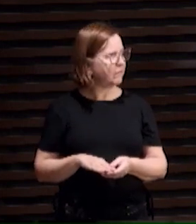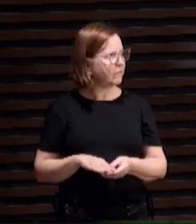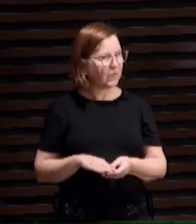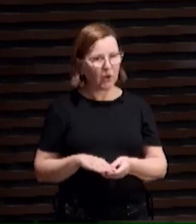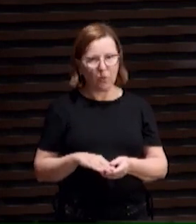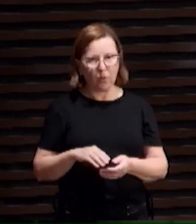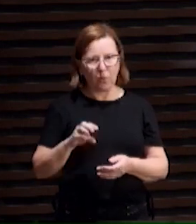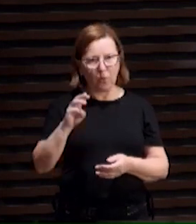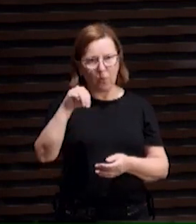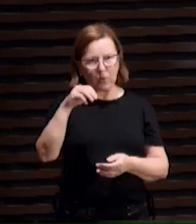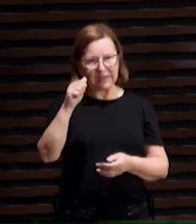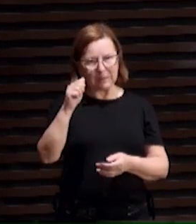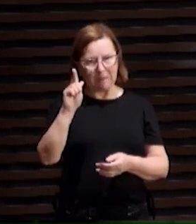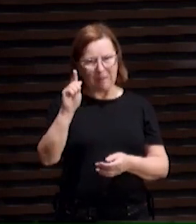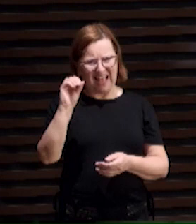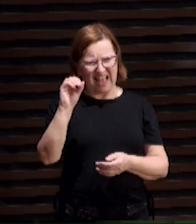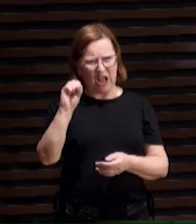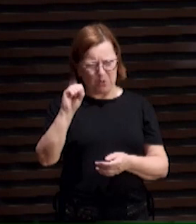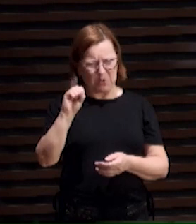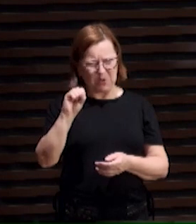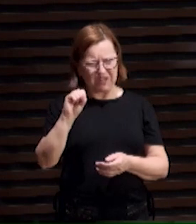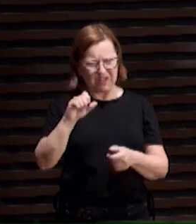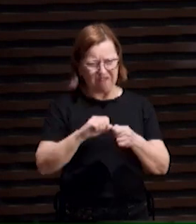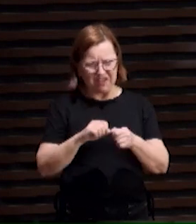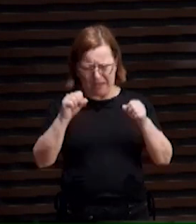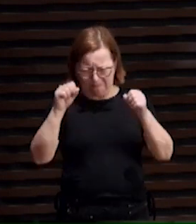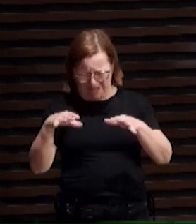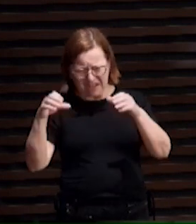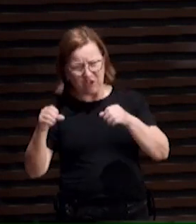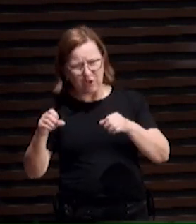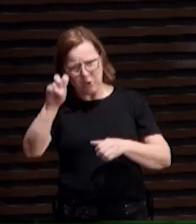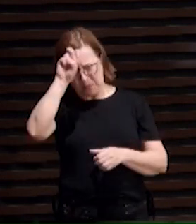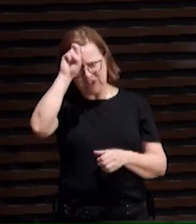magos do Egito foram fazendo imitações. Ele